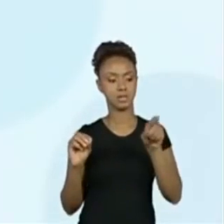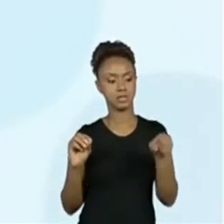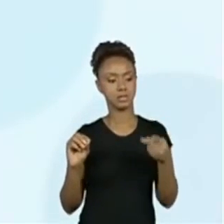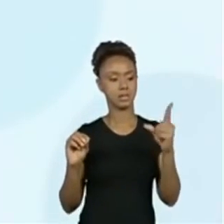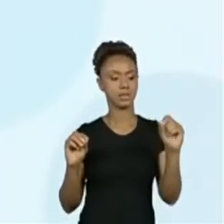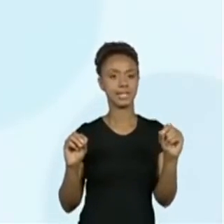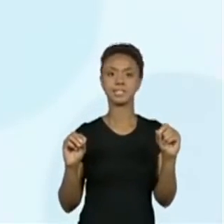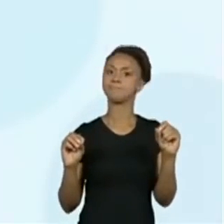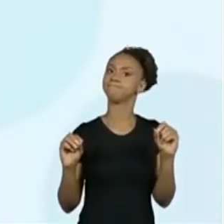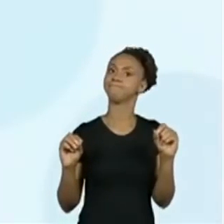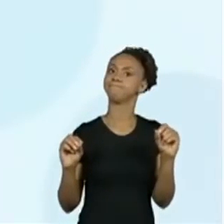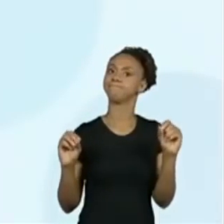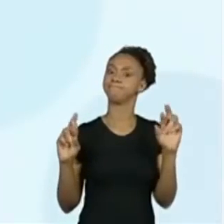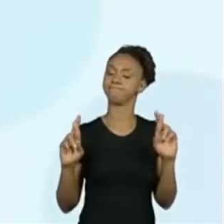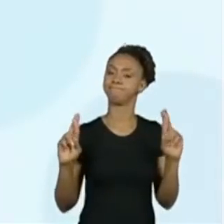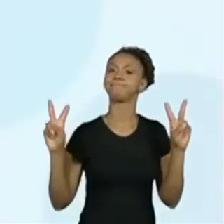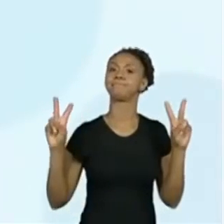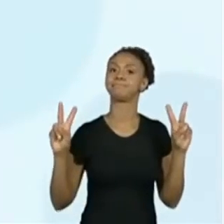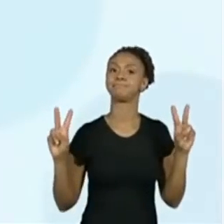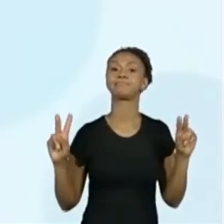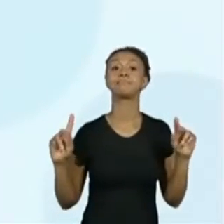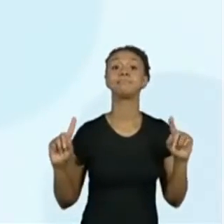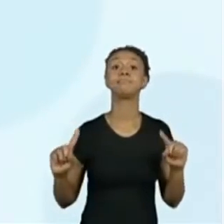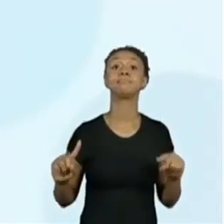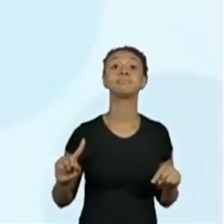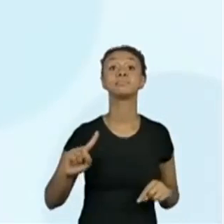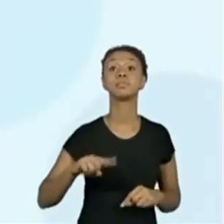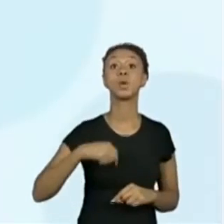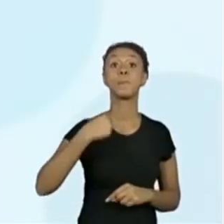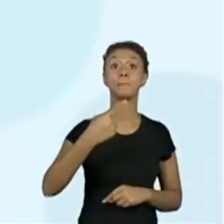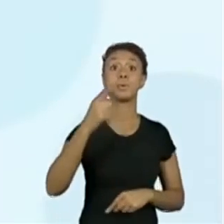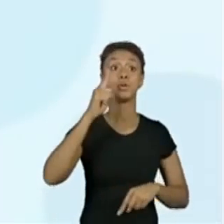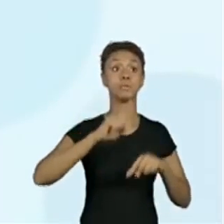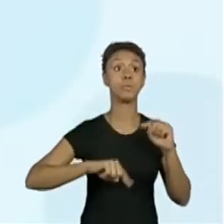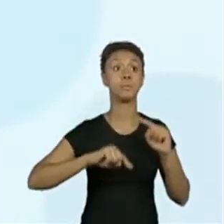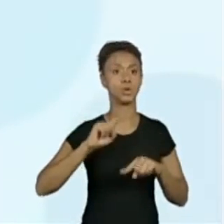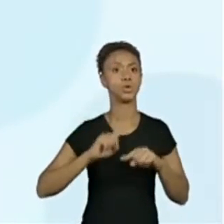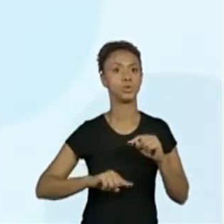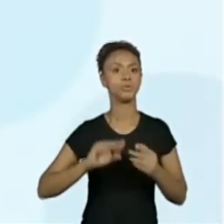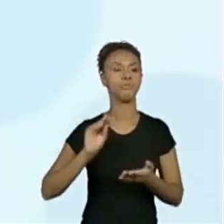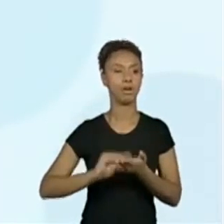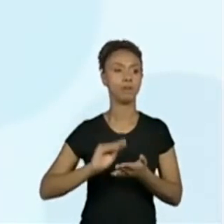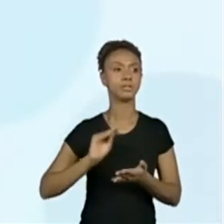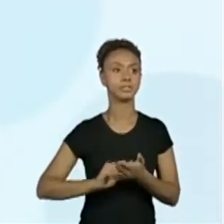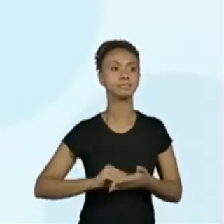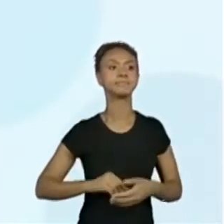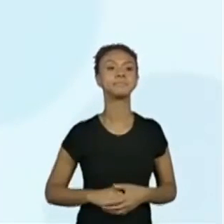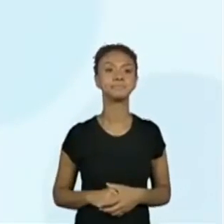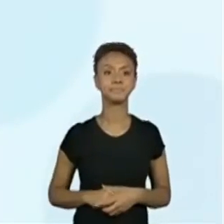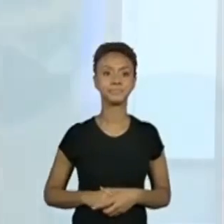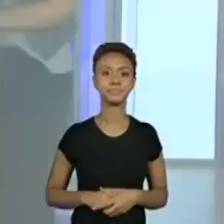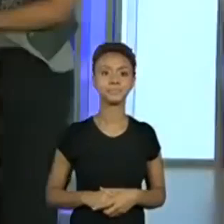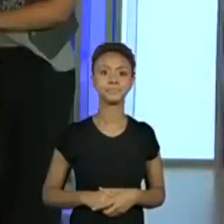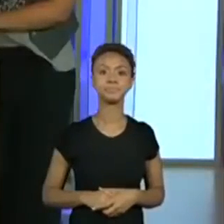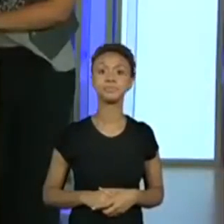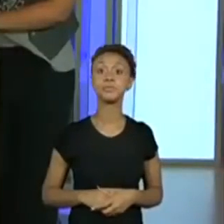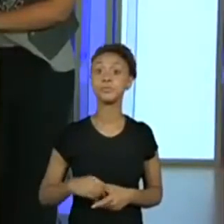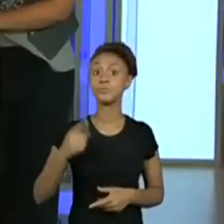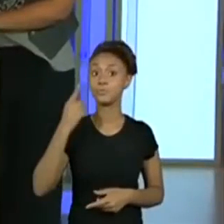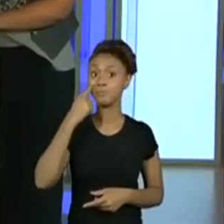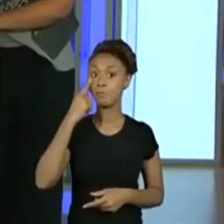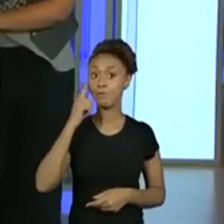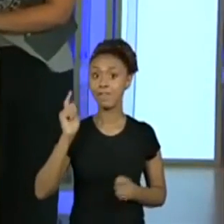Então, não. Vamos para o próximo produto, que ainda temos algum tempo. Será que tem algum tempo. Produto que vai sair